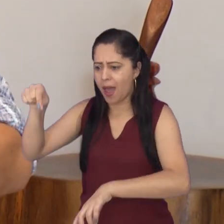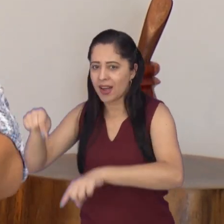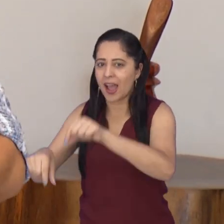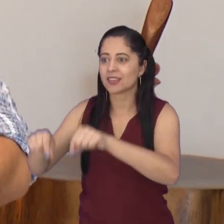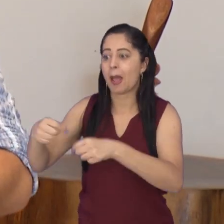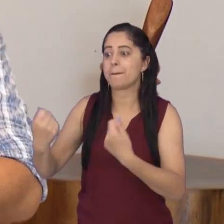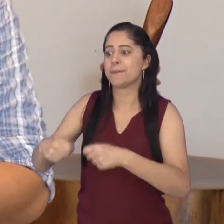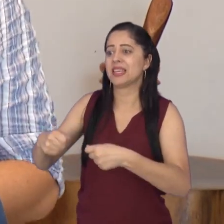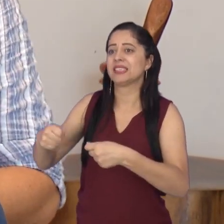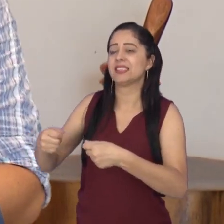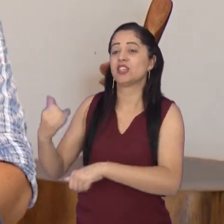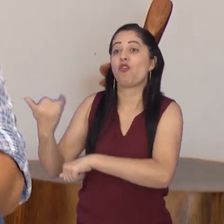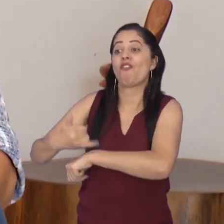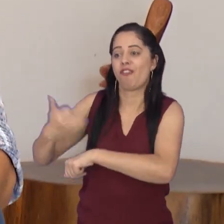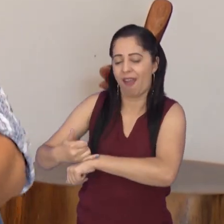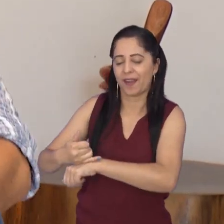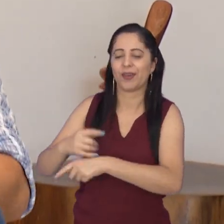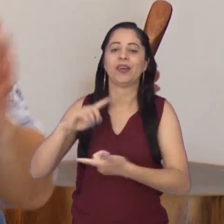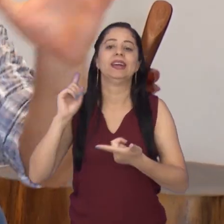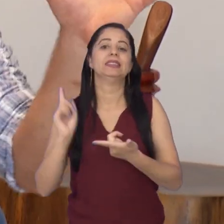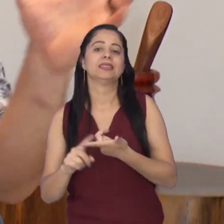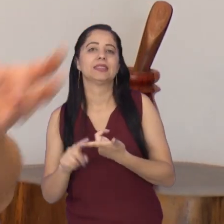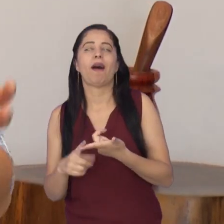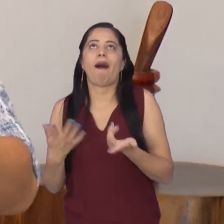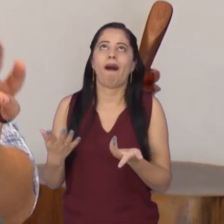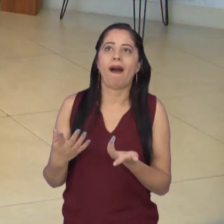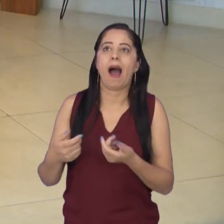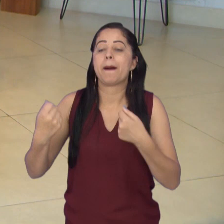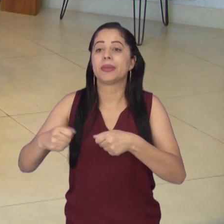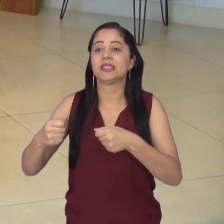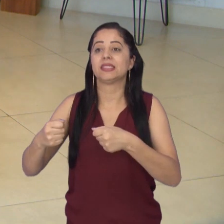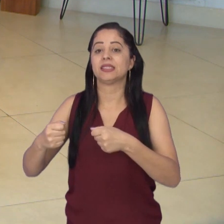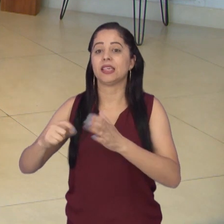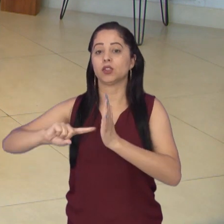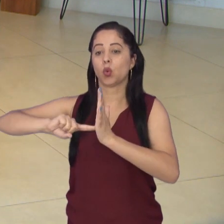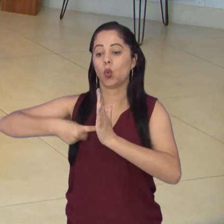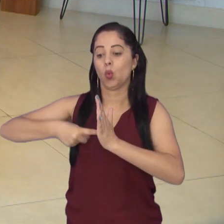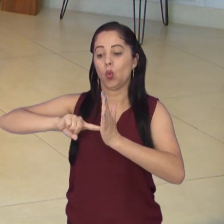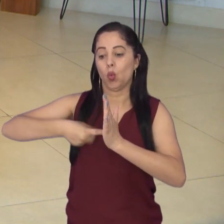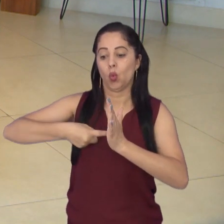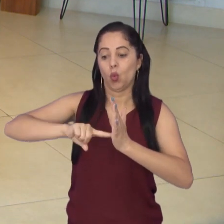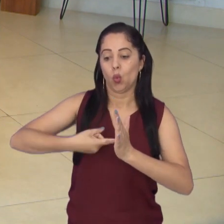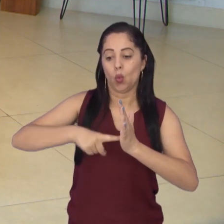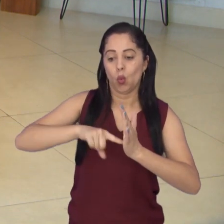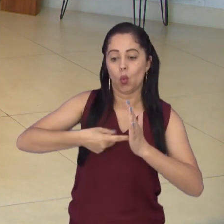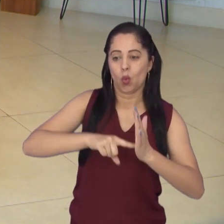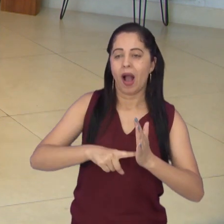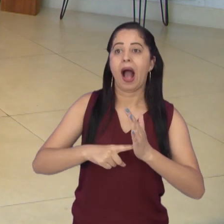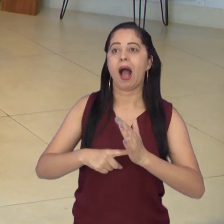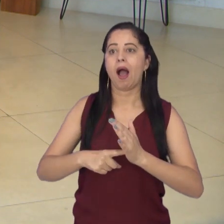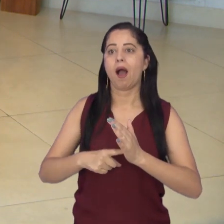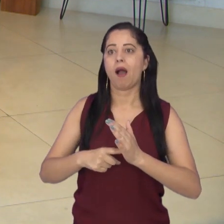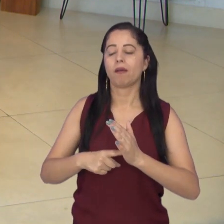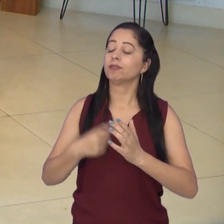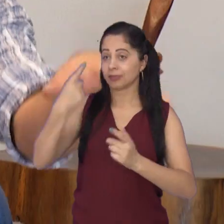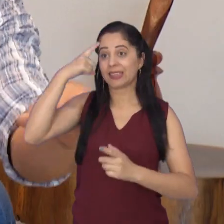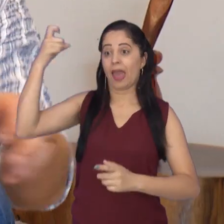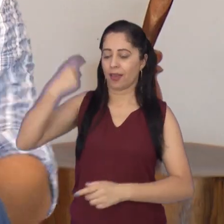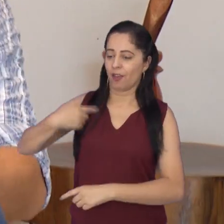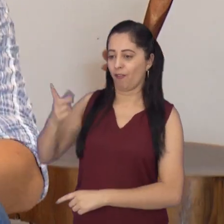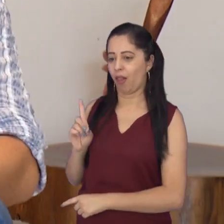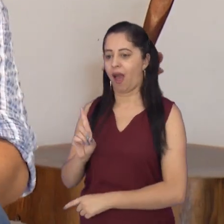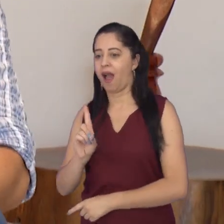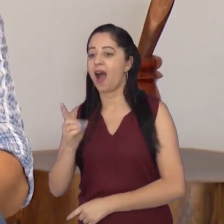estou precisando de um pé de mesa. Estou precisando de um parafuso grande. Vamos lá na oficina do